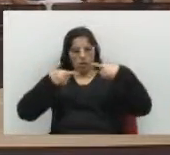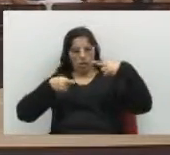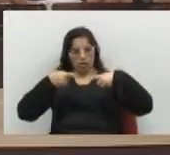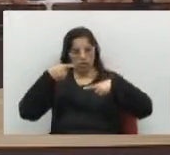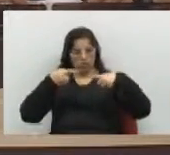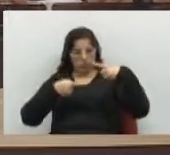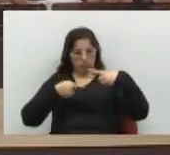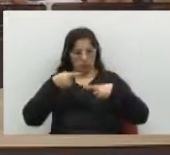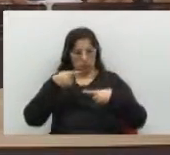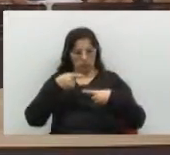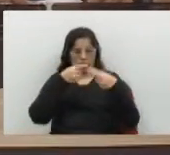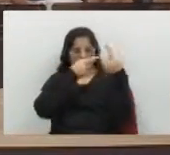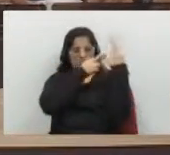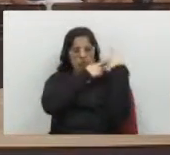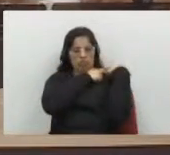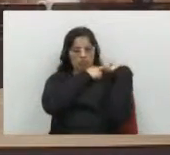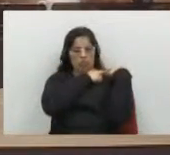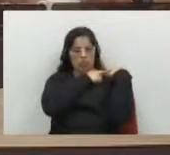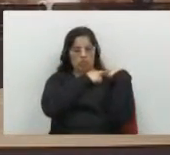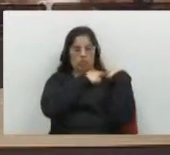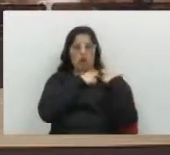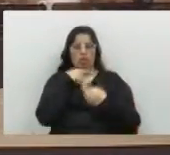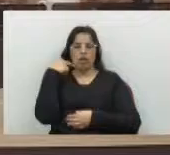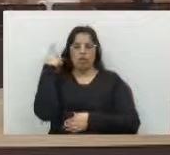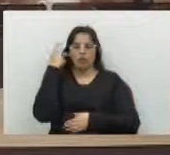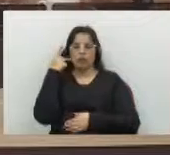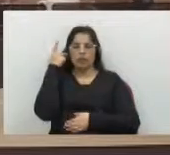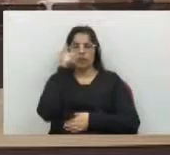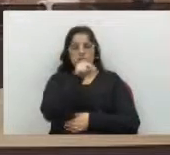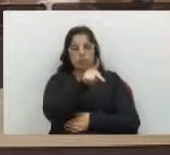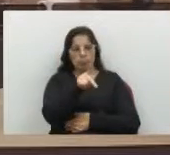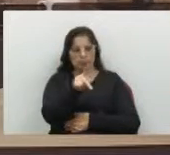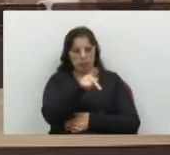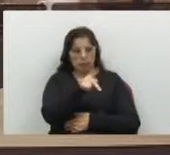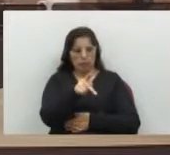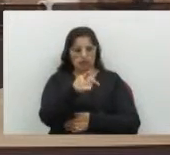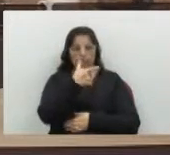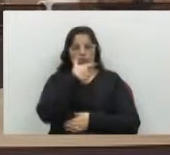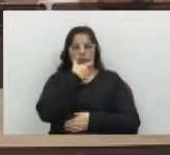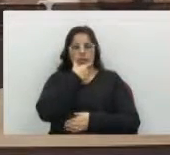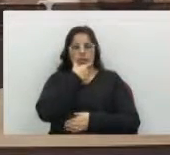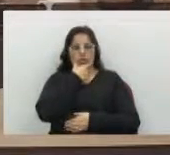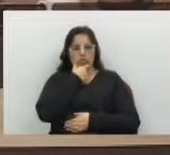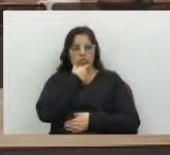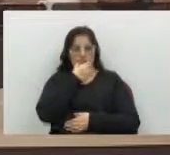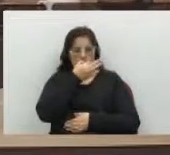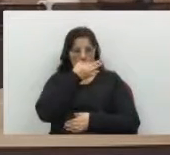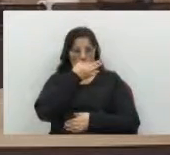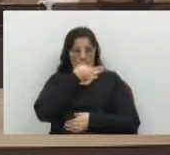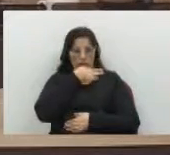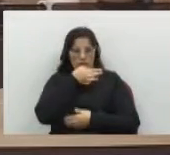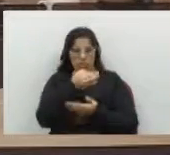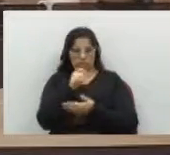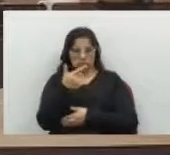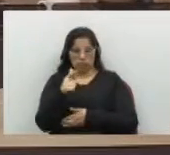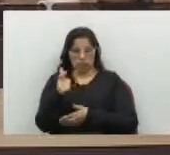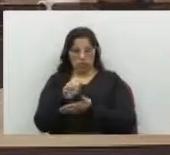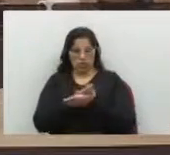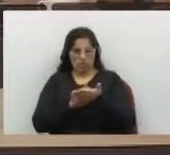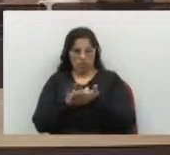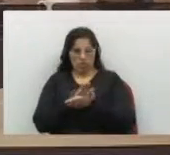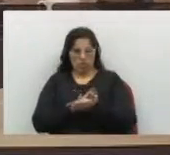486 da vereadora e professora Érica está em discussão. Não havendo quem queira discutir, encaminhe-se